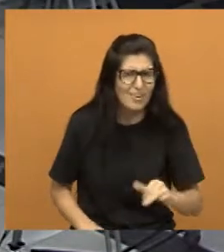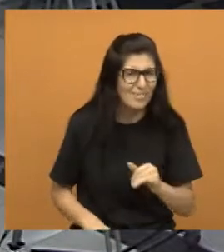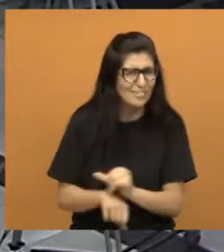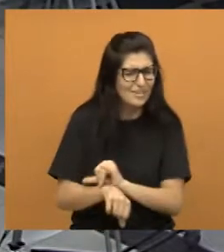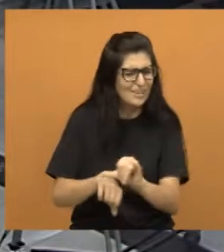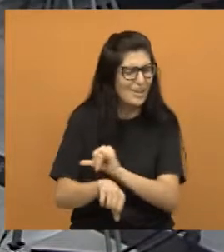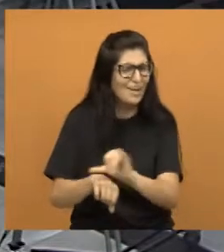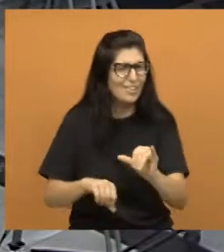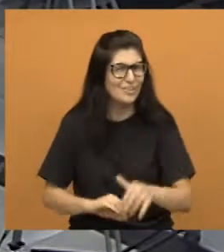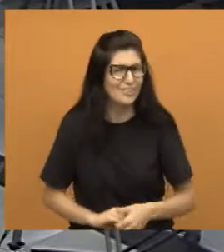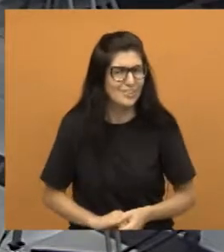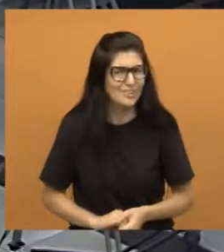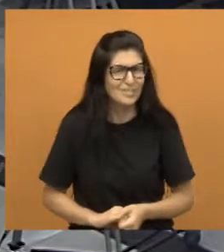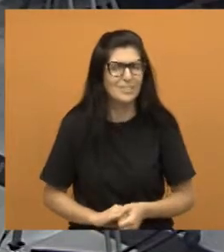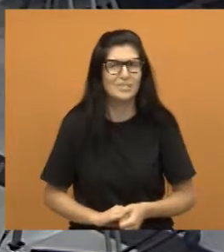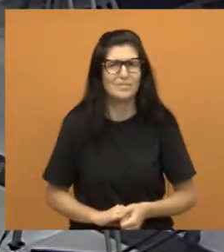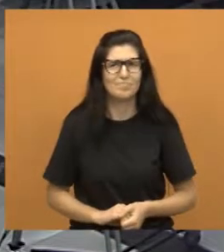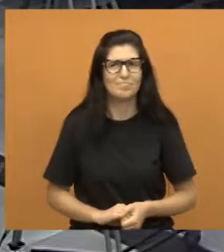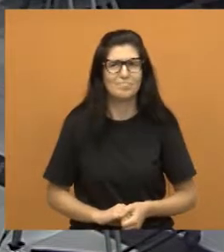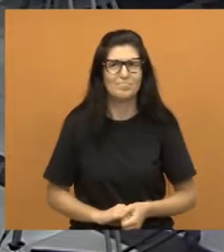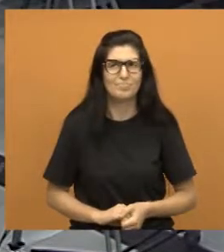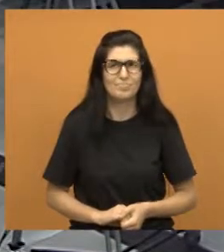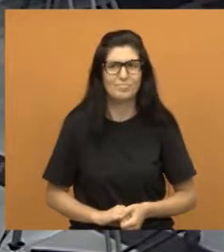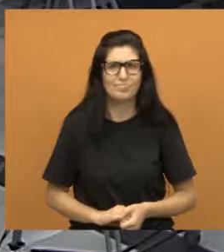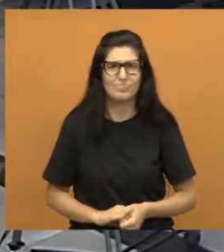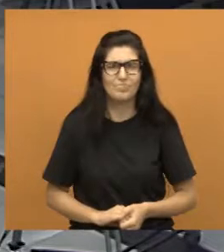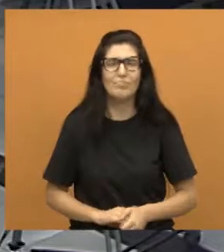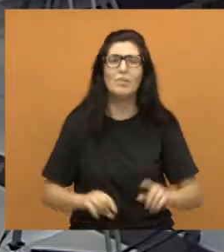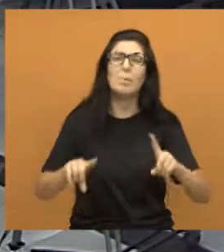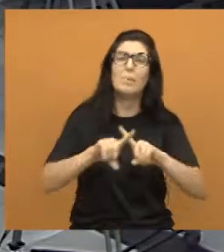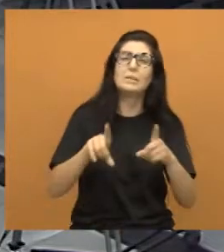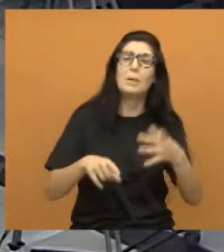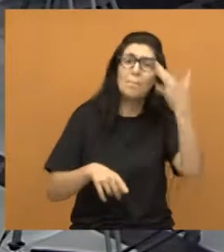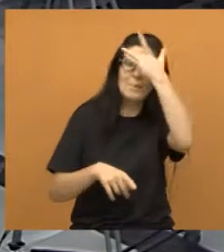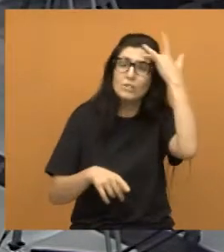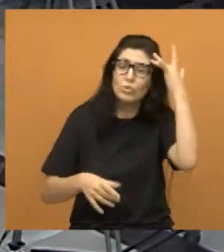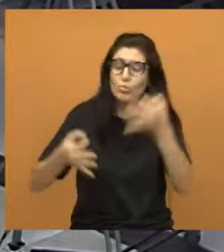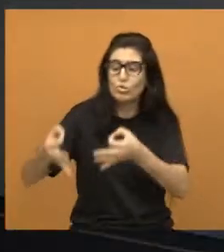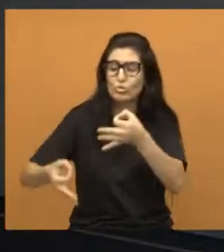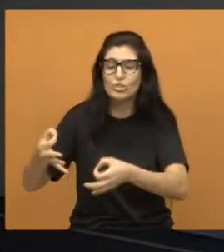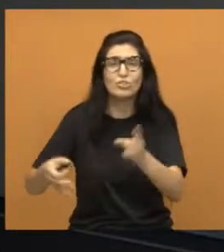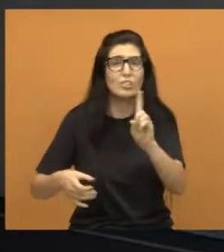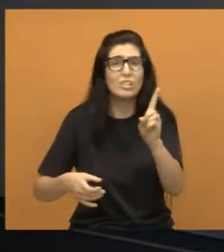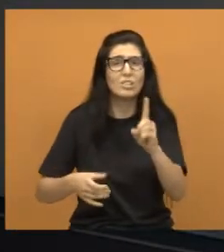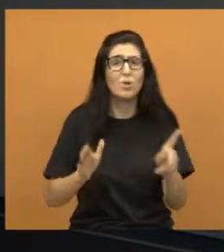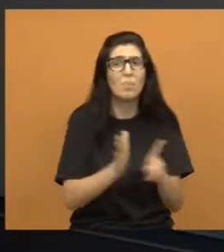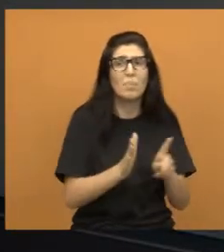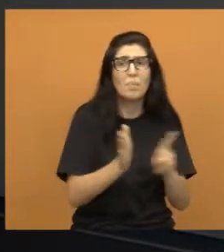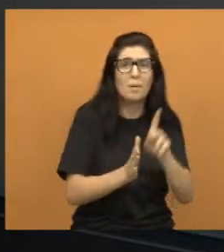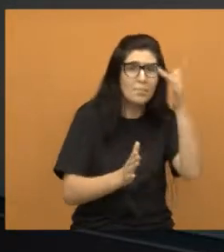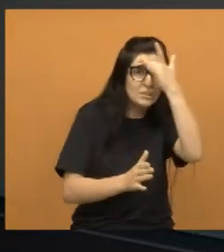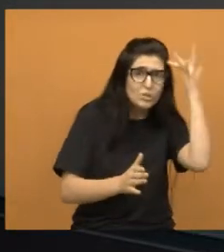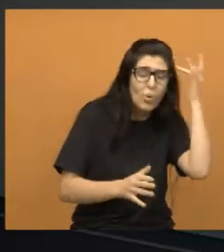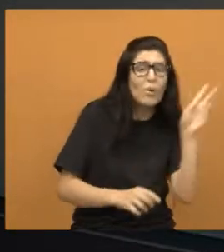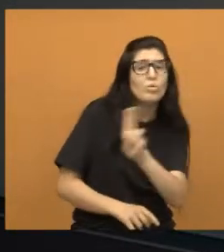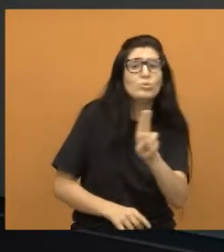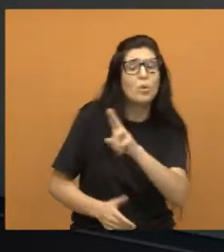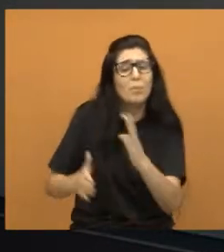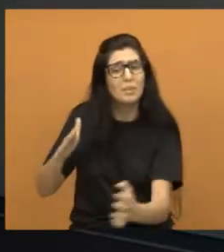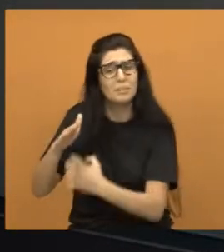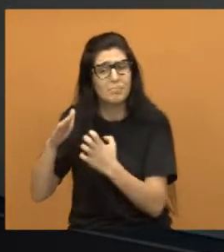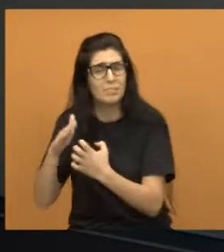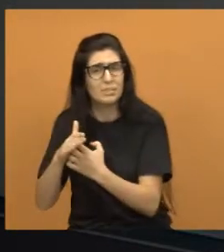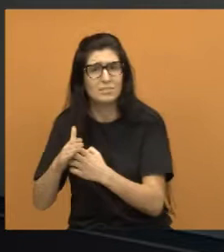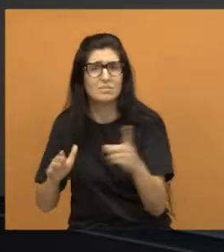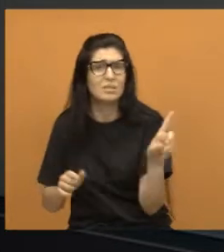Pode. Mas aqui o meu projeto, ele diz pessoa jurídica, não é pessoa física. Então vai ser usado o nome da empresa, não vai ser a pessoa,